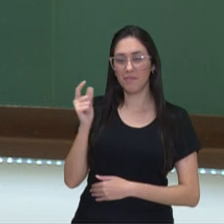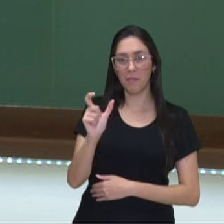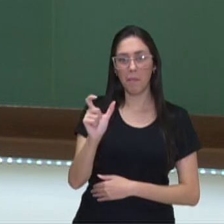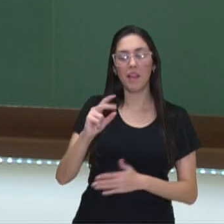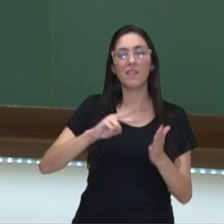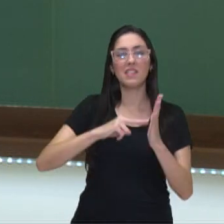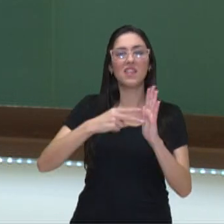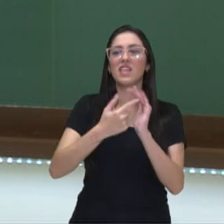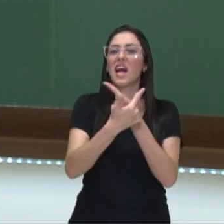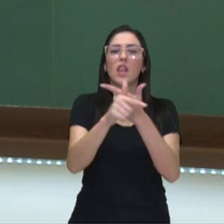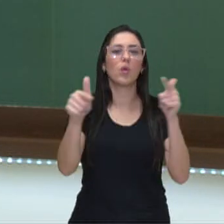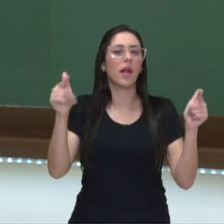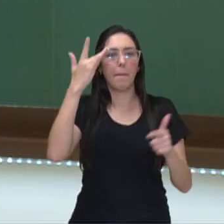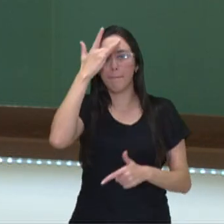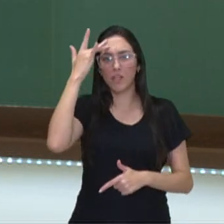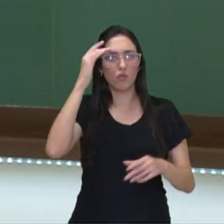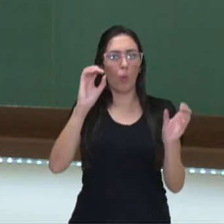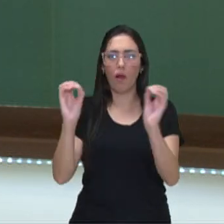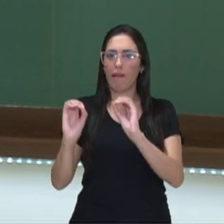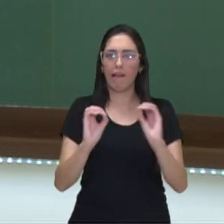corpo, não há ninguém.